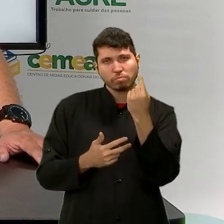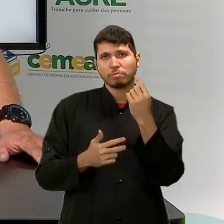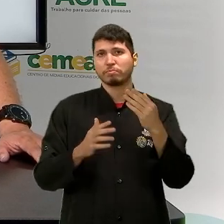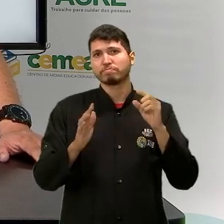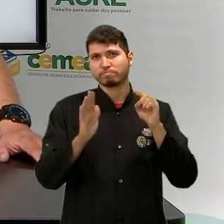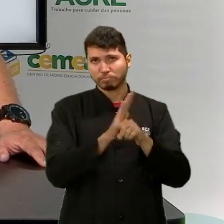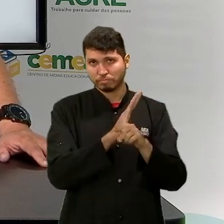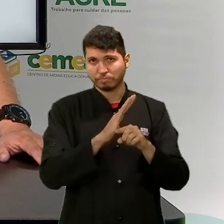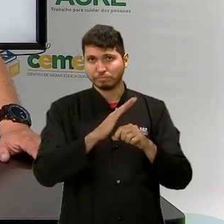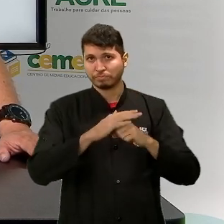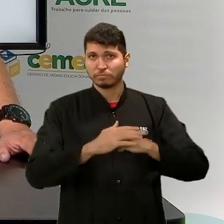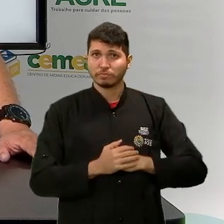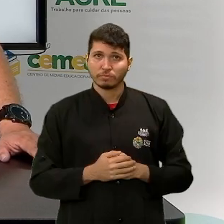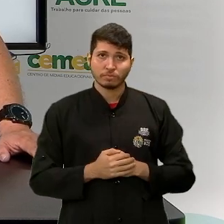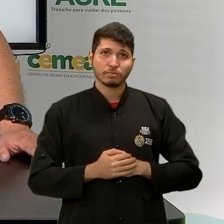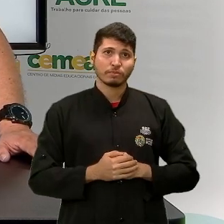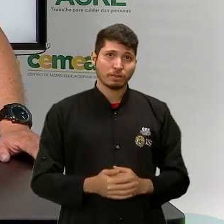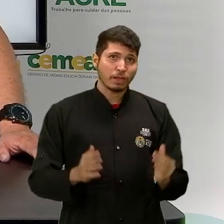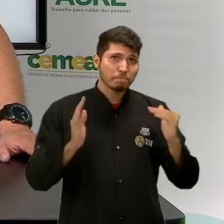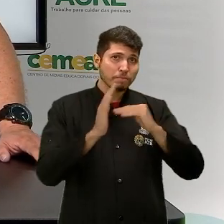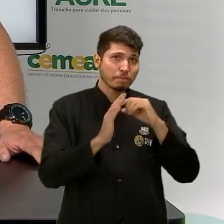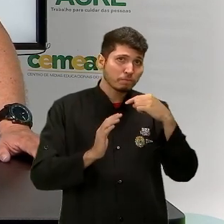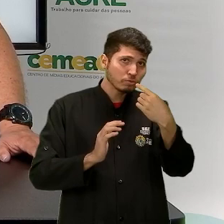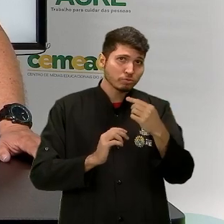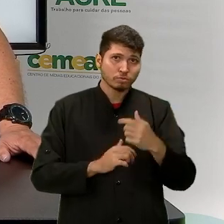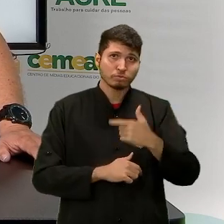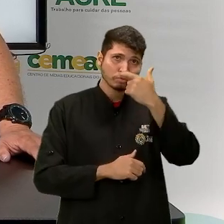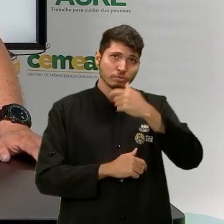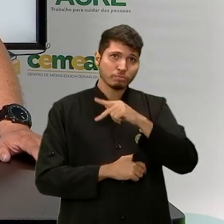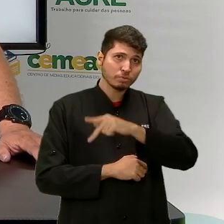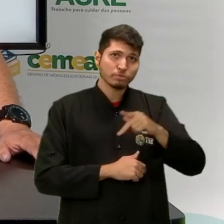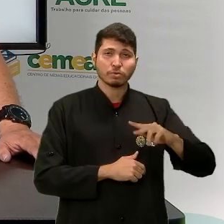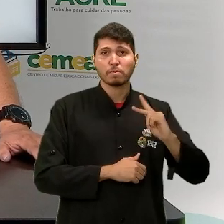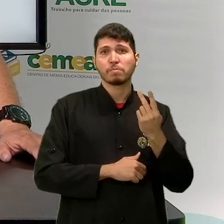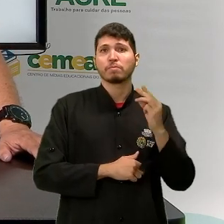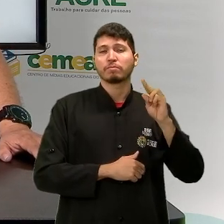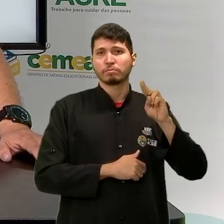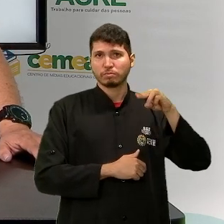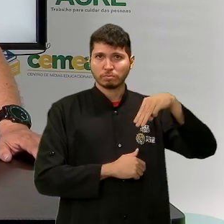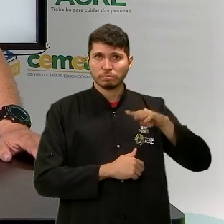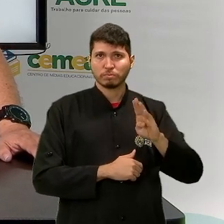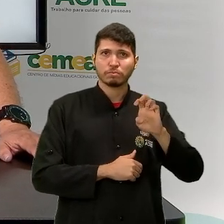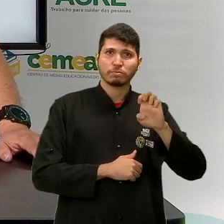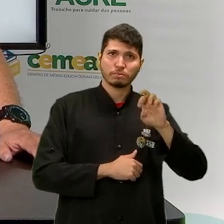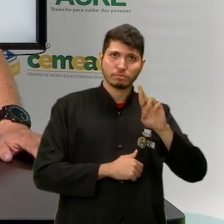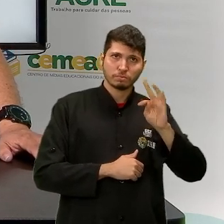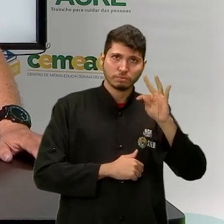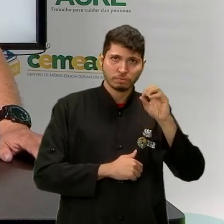parecido também. Fico por aqui, sou o professor Humberto e espero vocês na próxima questão comentada.